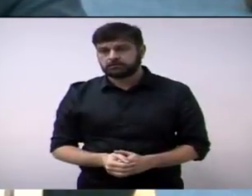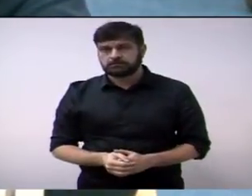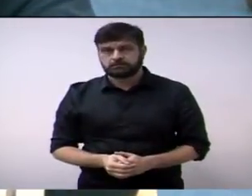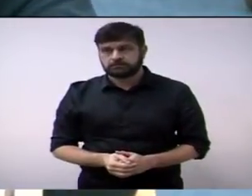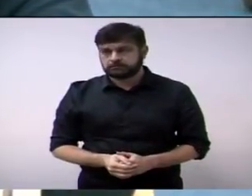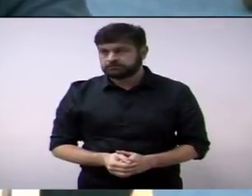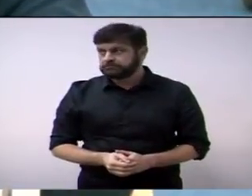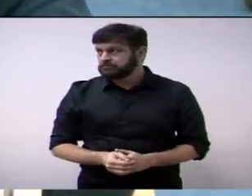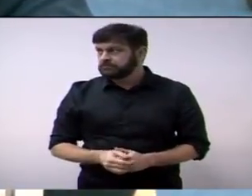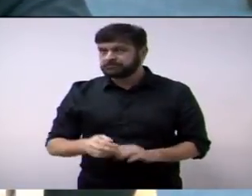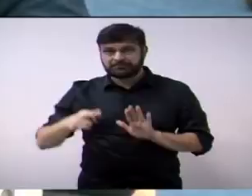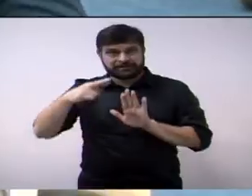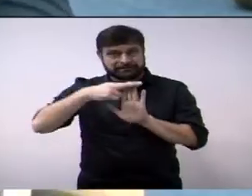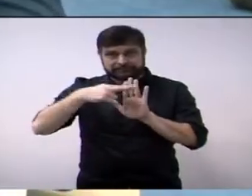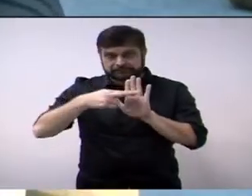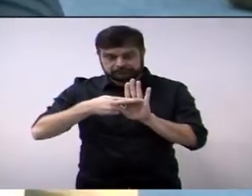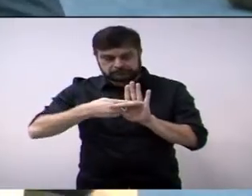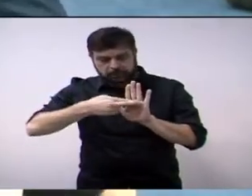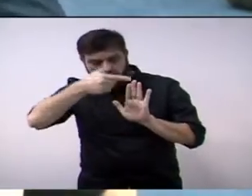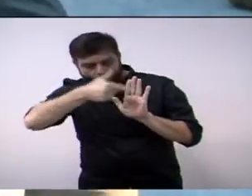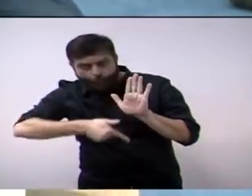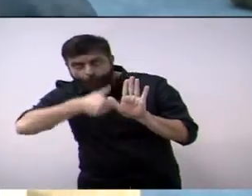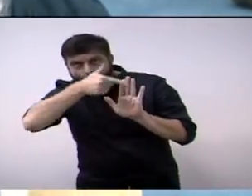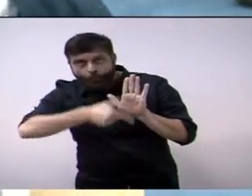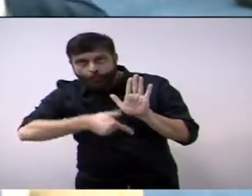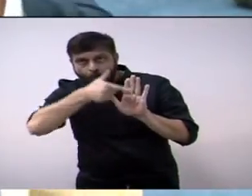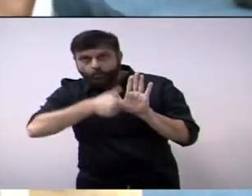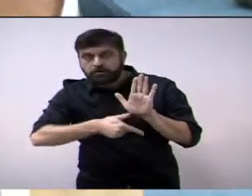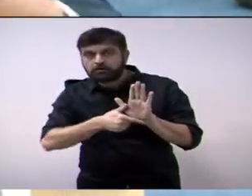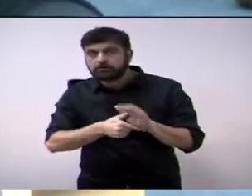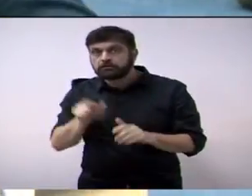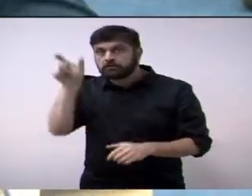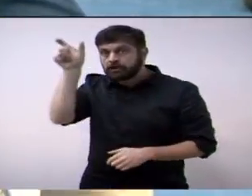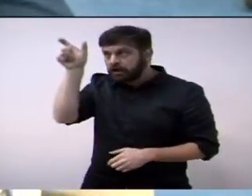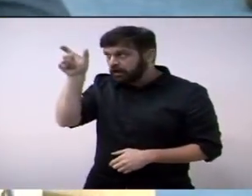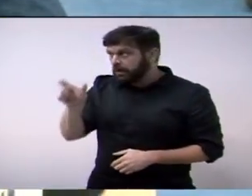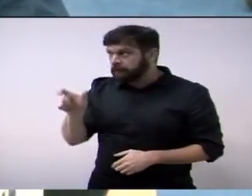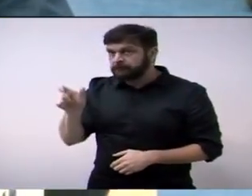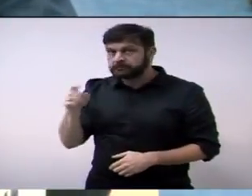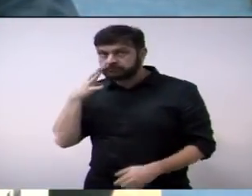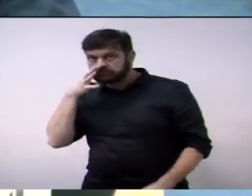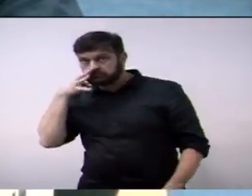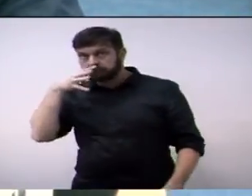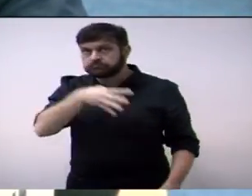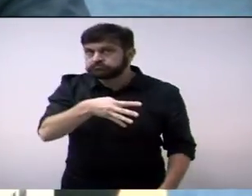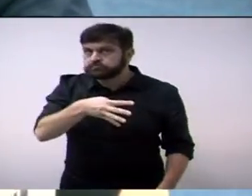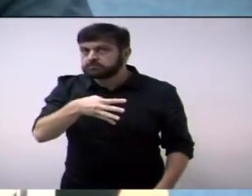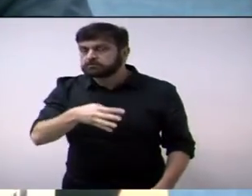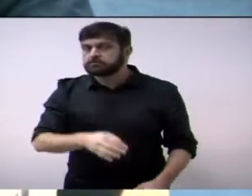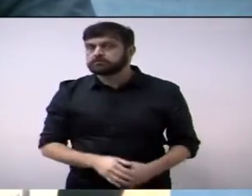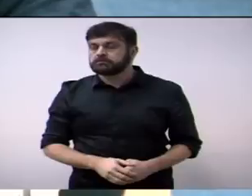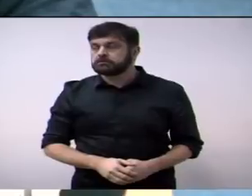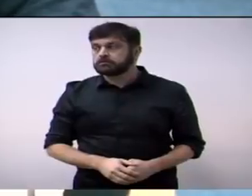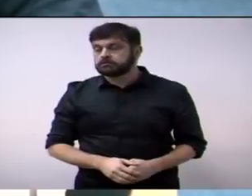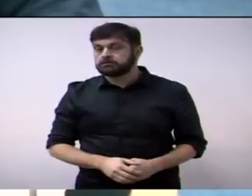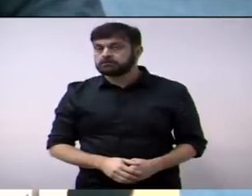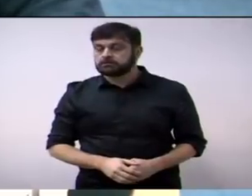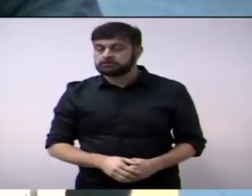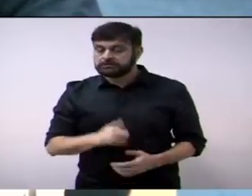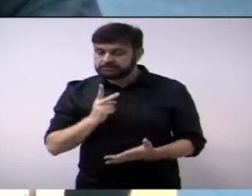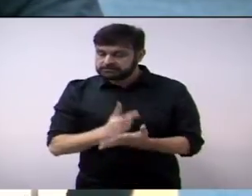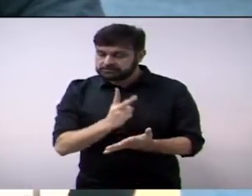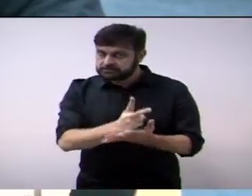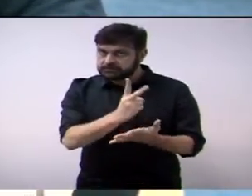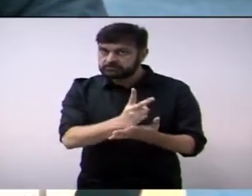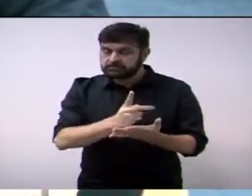não esteja no regimento que quando um colega cita o outro, né, sempre foi